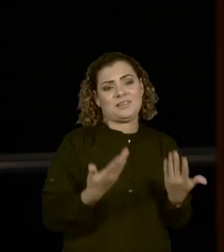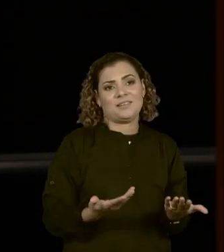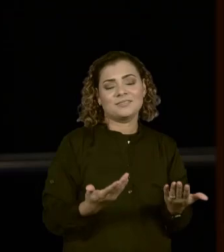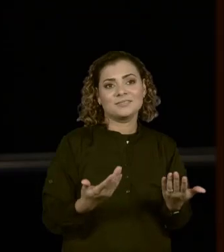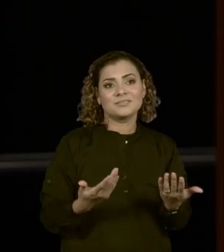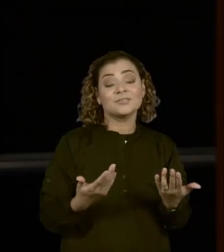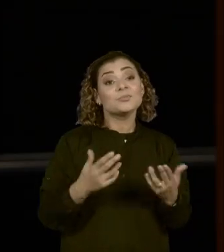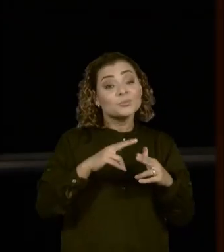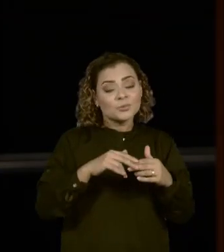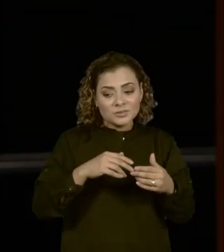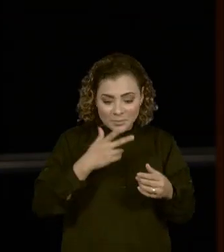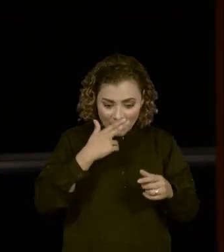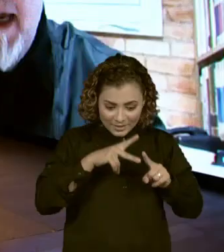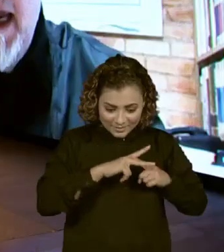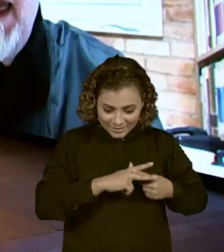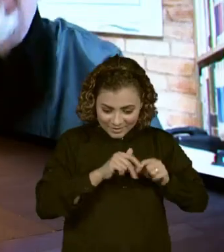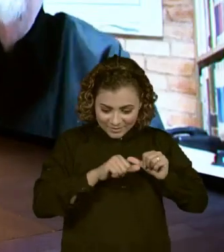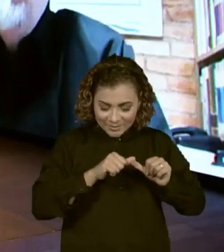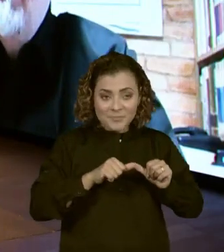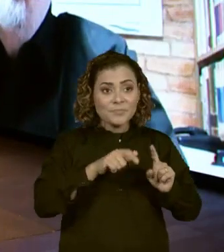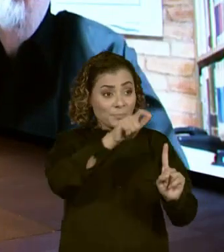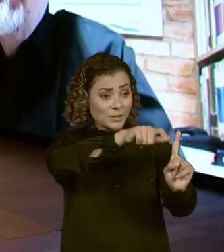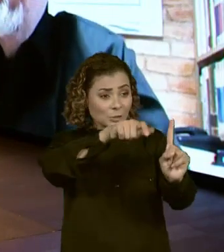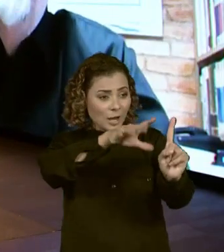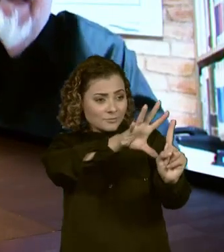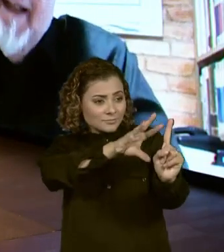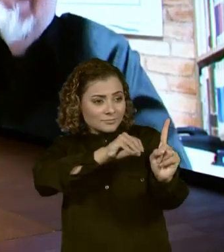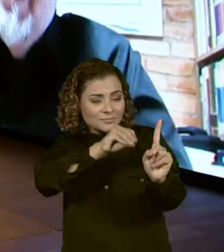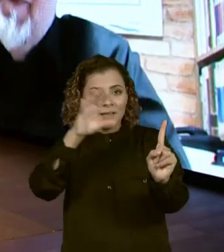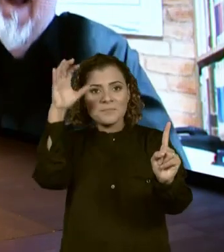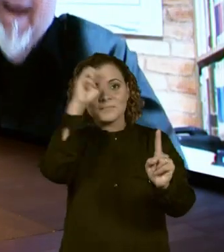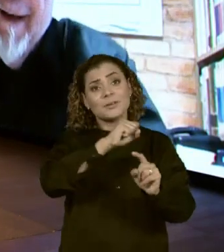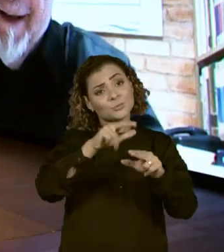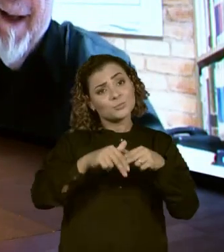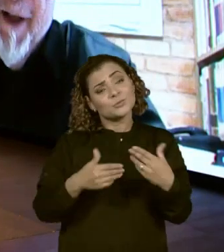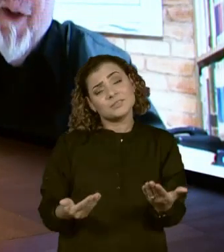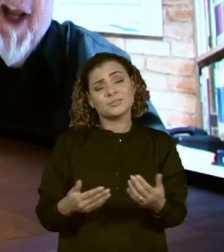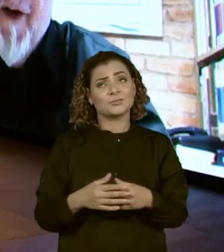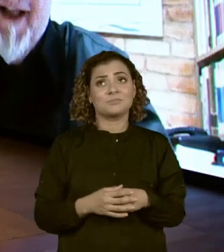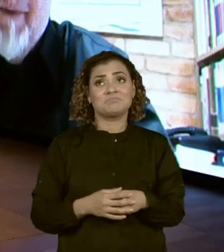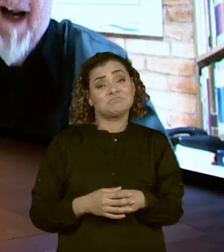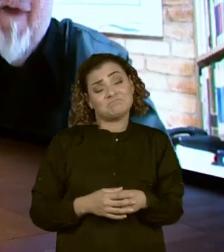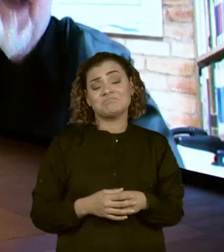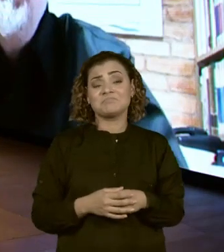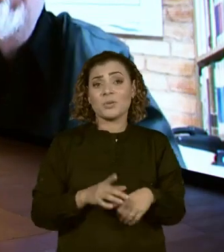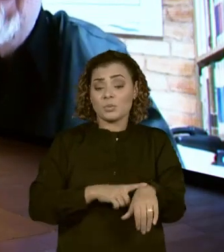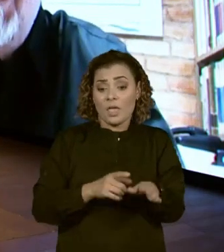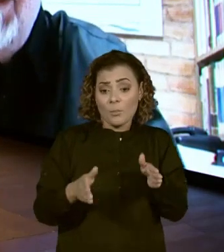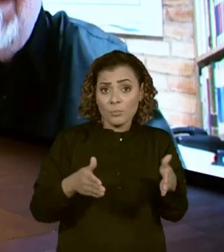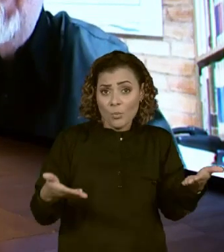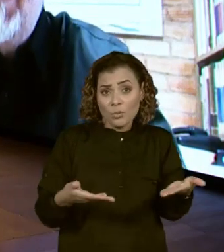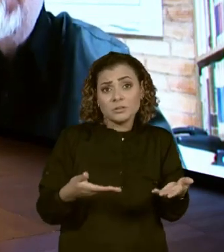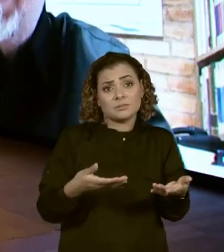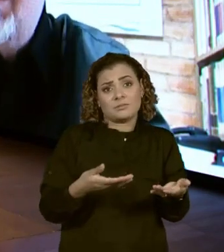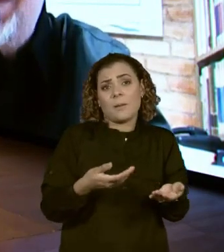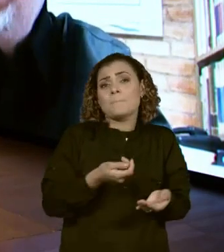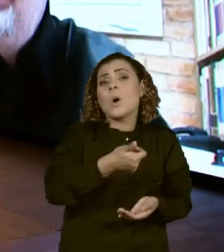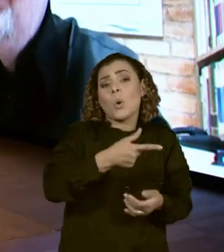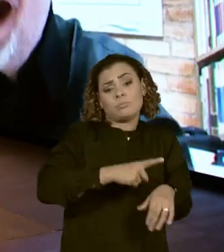te trouxeram realmente para... viajaram com você, te levaram a lugares, né? E